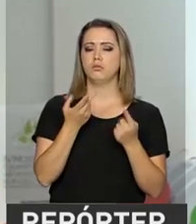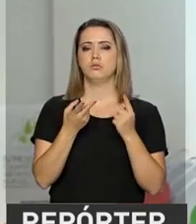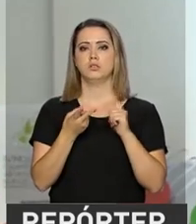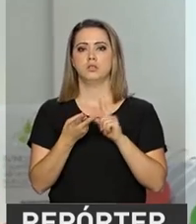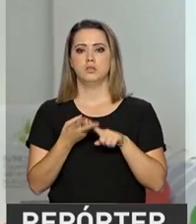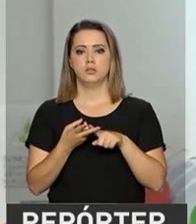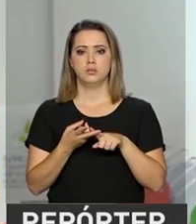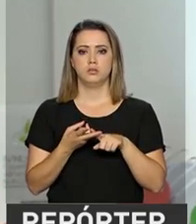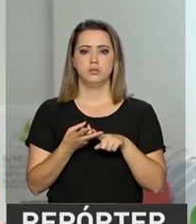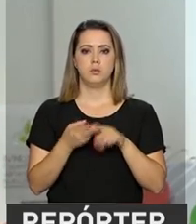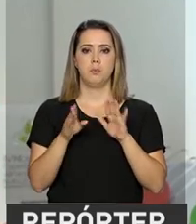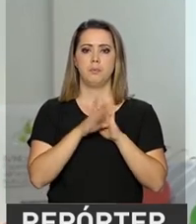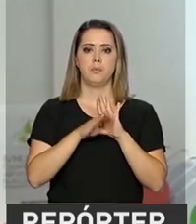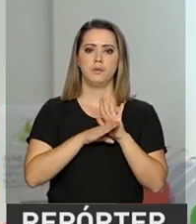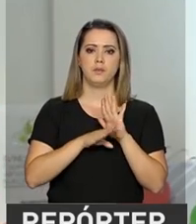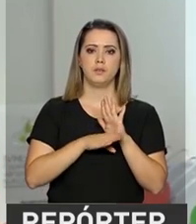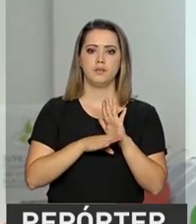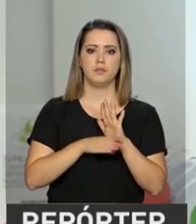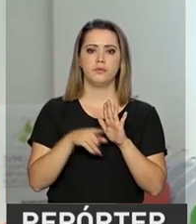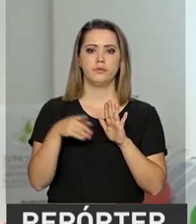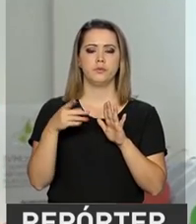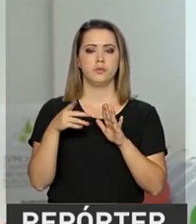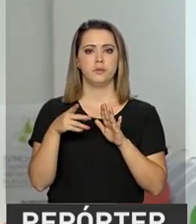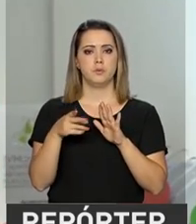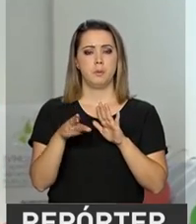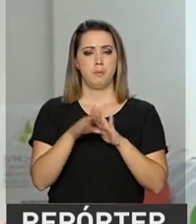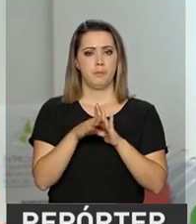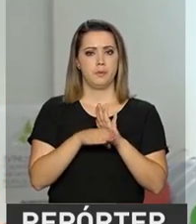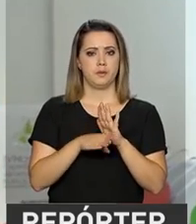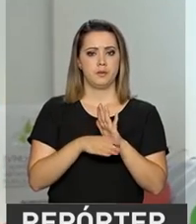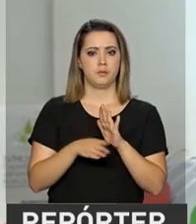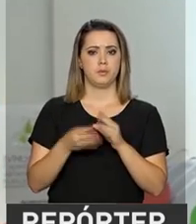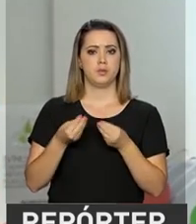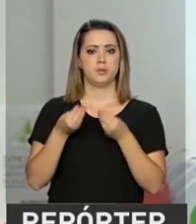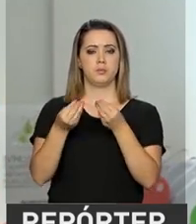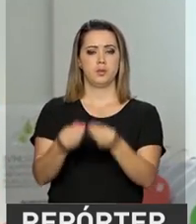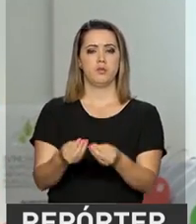a questão dos programas que dispensam os medicamentos para diabetes, para hipertensão.